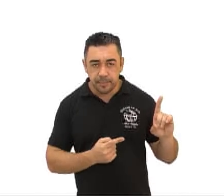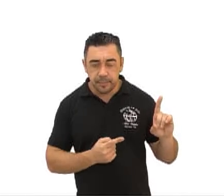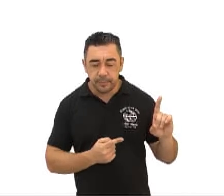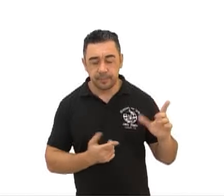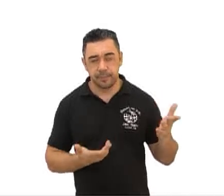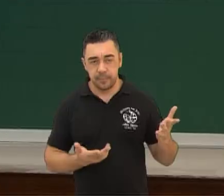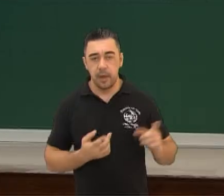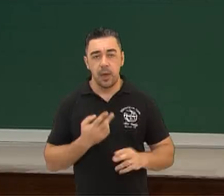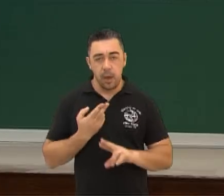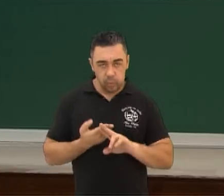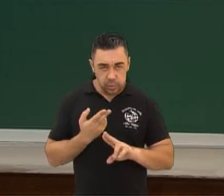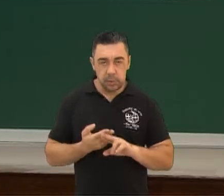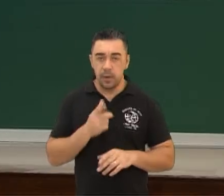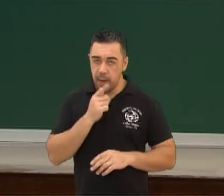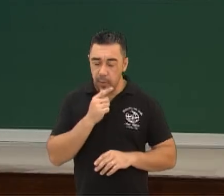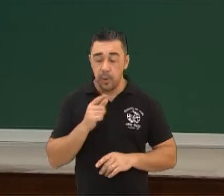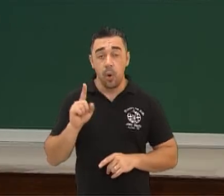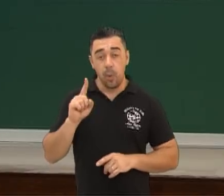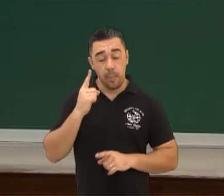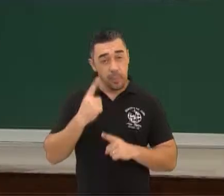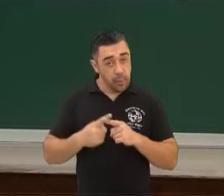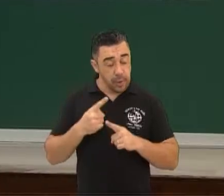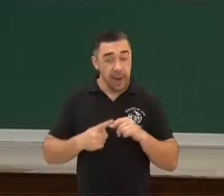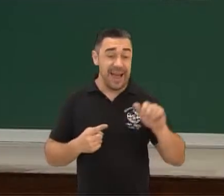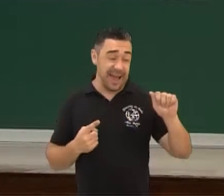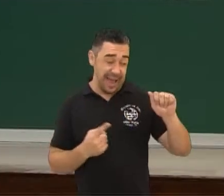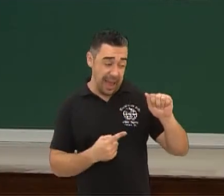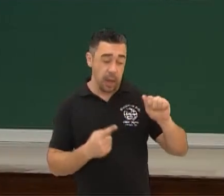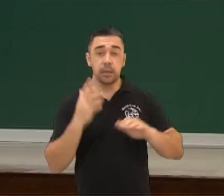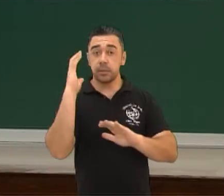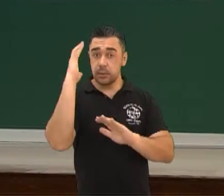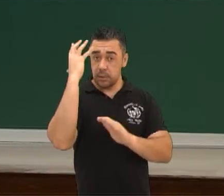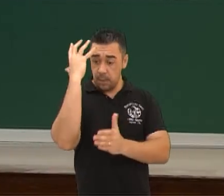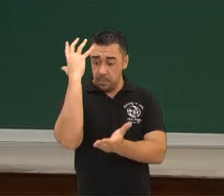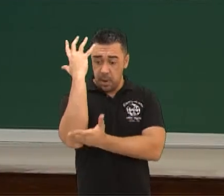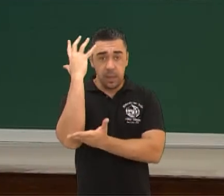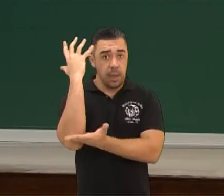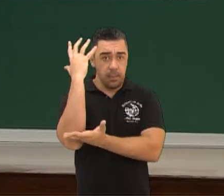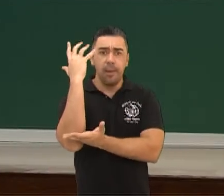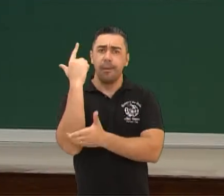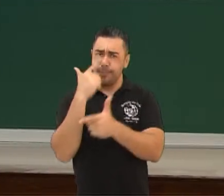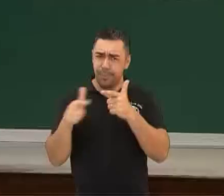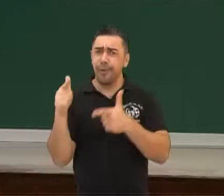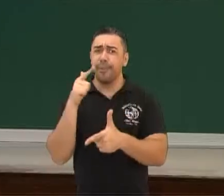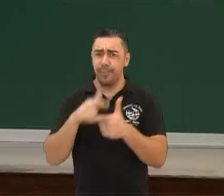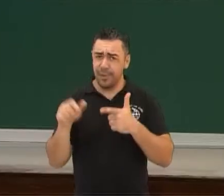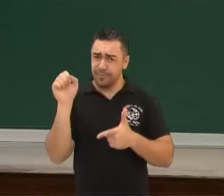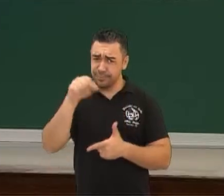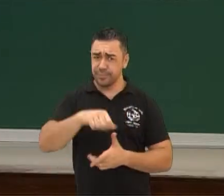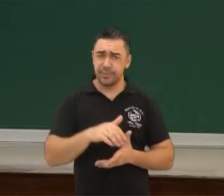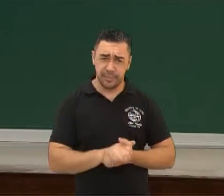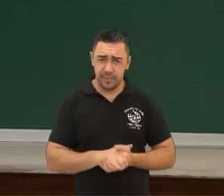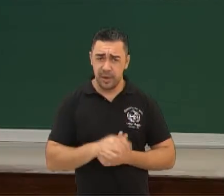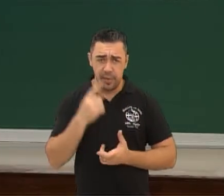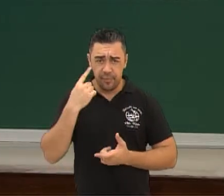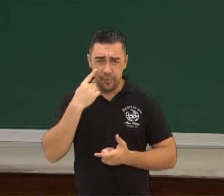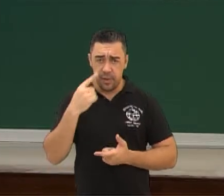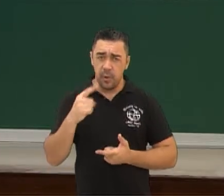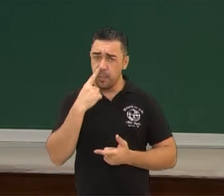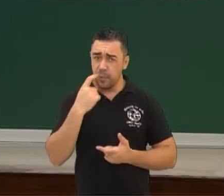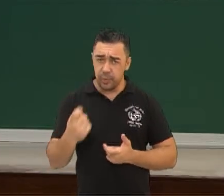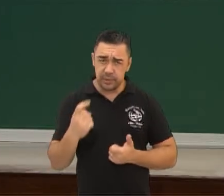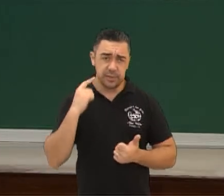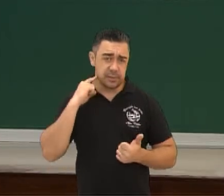desmatamento. O desmatamento, ele gera impacto ambiental e diversos problemas ali na natureza, como a gente viu, né?